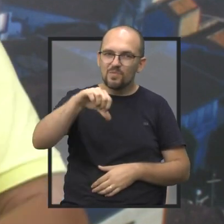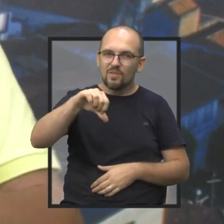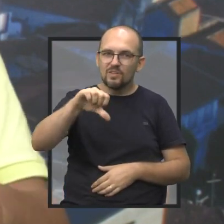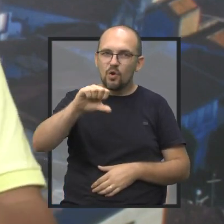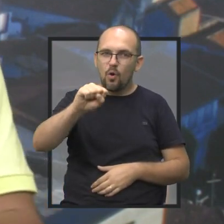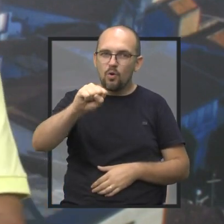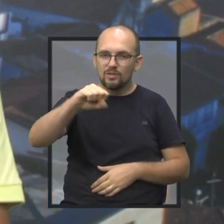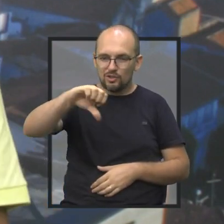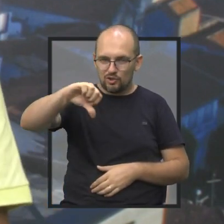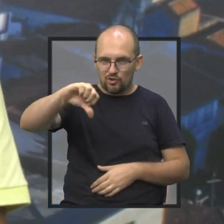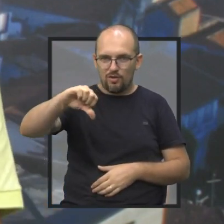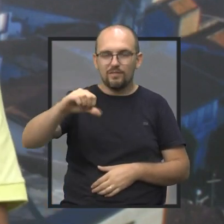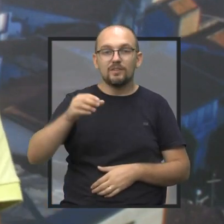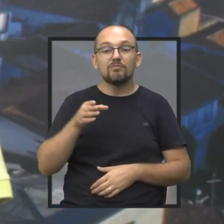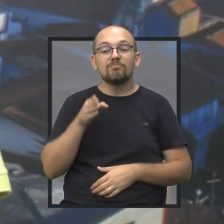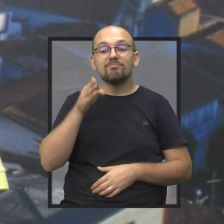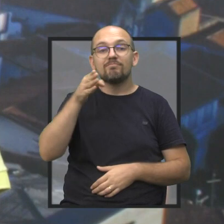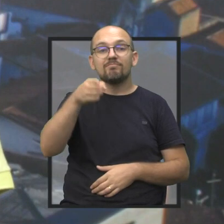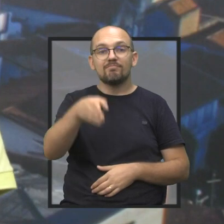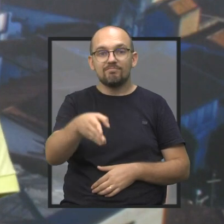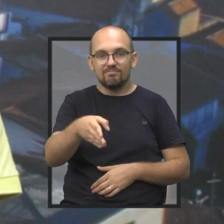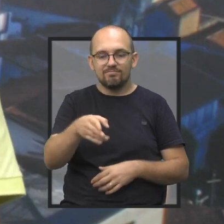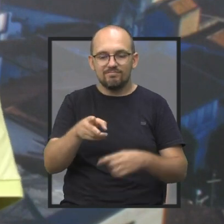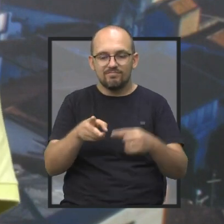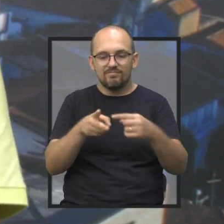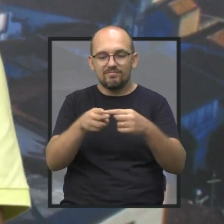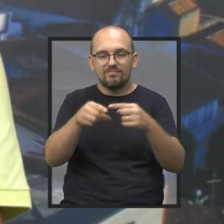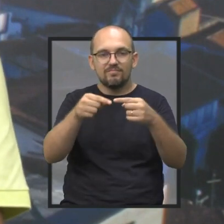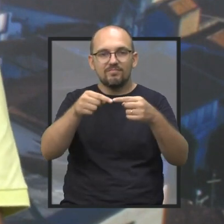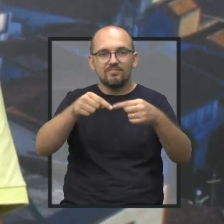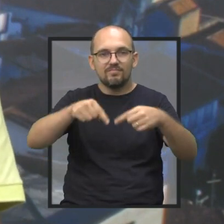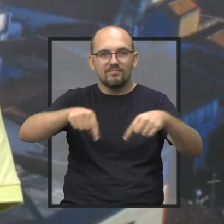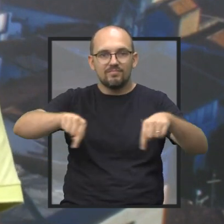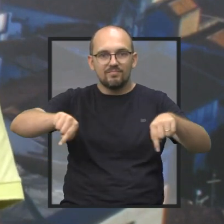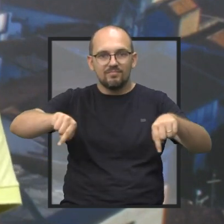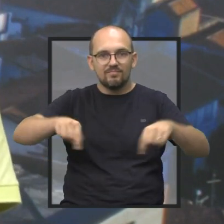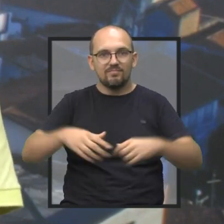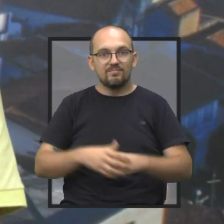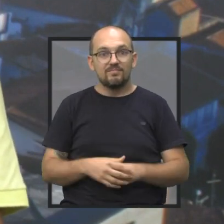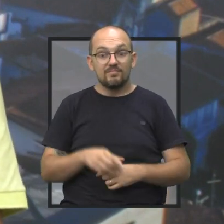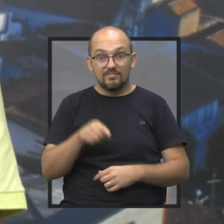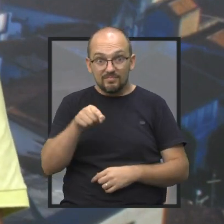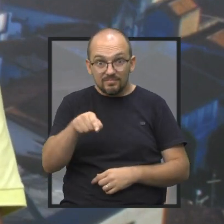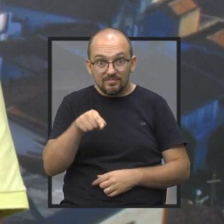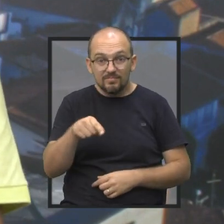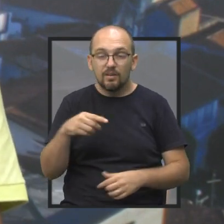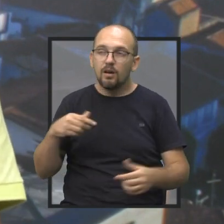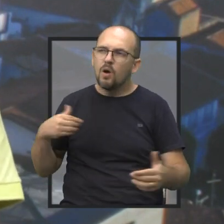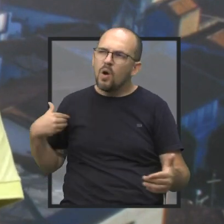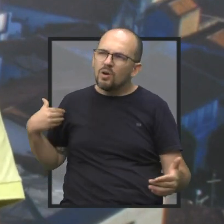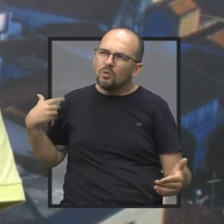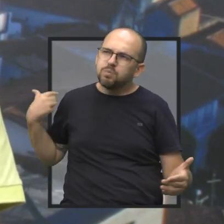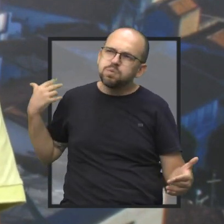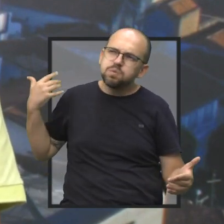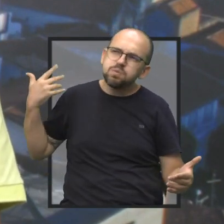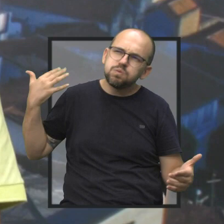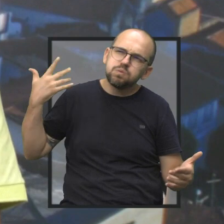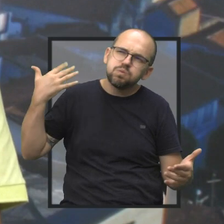1989, eu estou lá no circo inaugurando a quadra. A partir daquele momento, nunca se trocou o telhado.